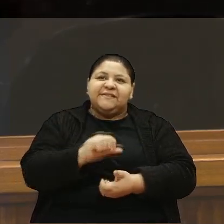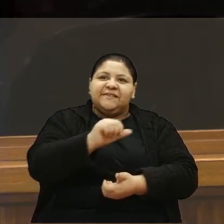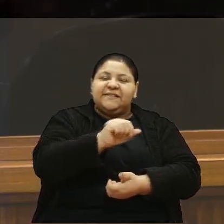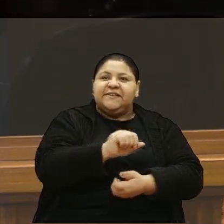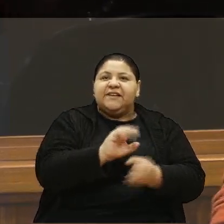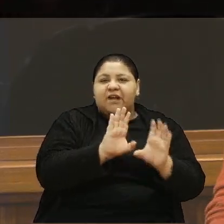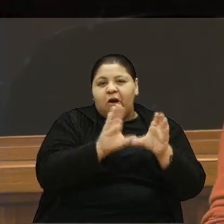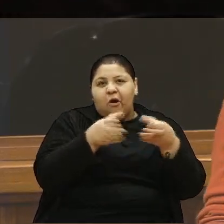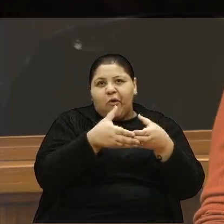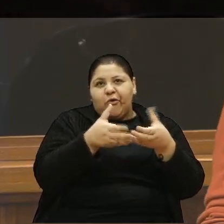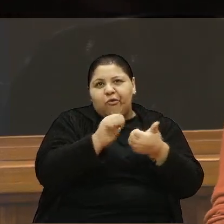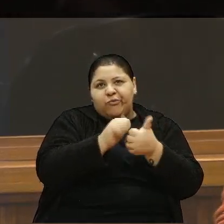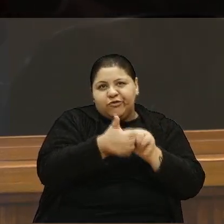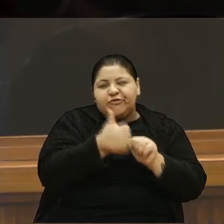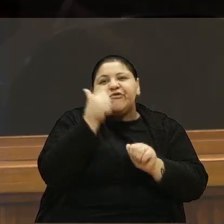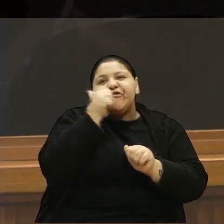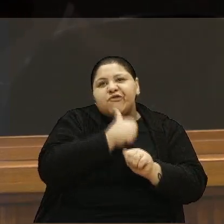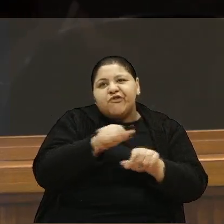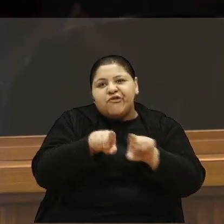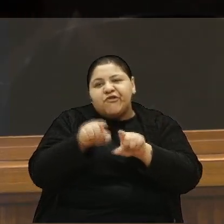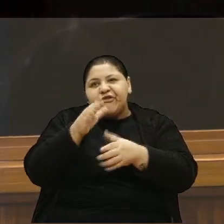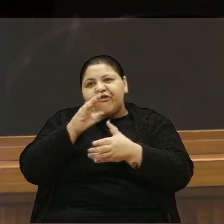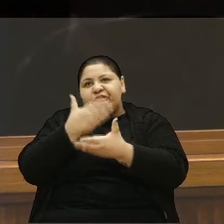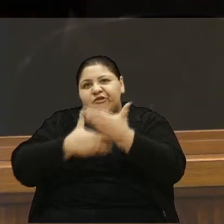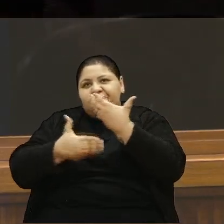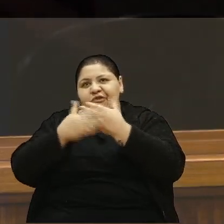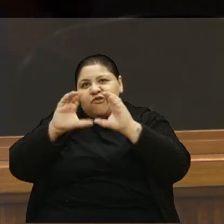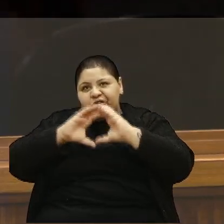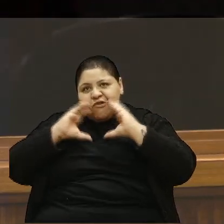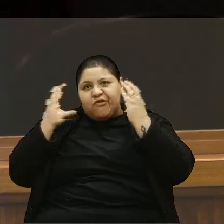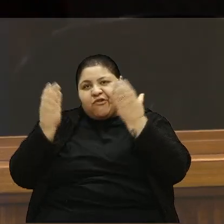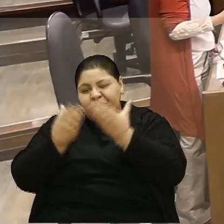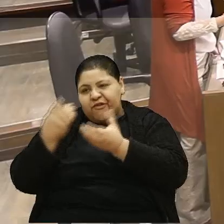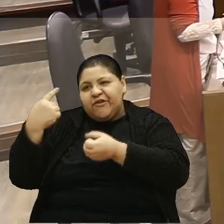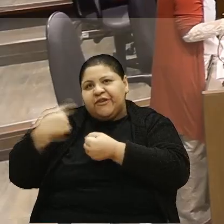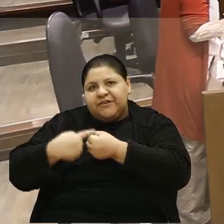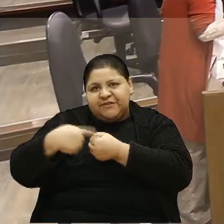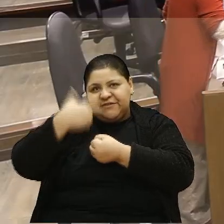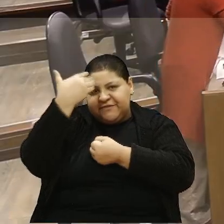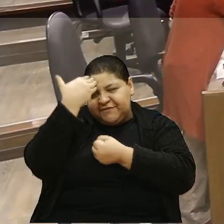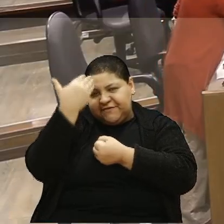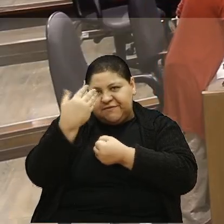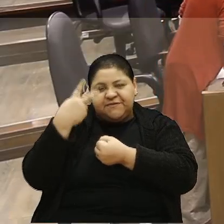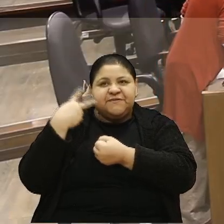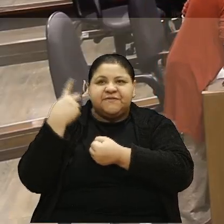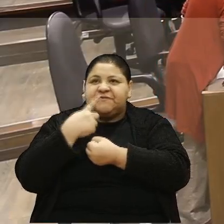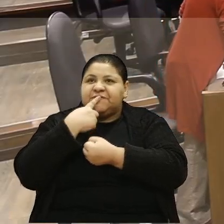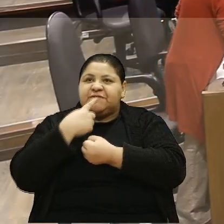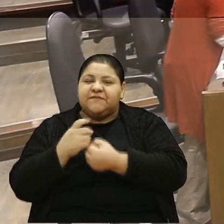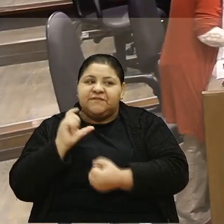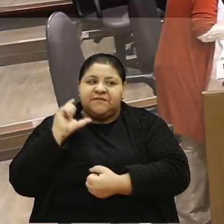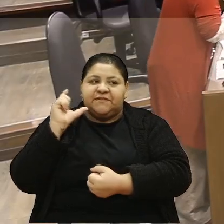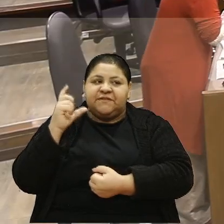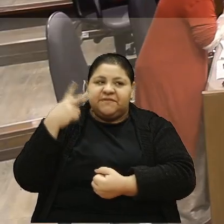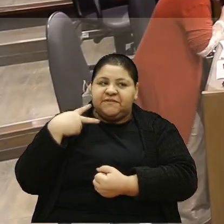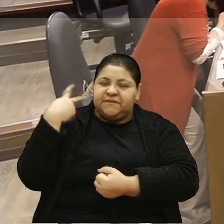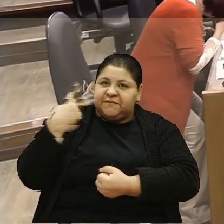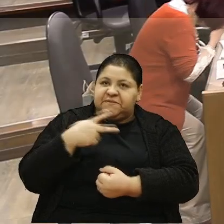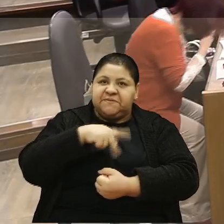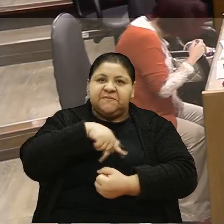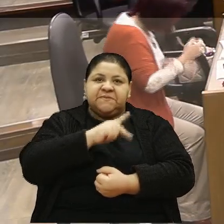Beltrão de Queiroz e a toda a comunidade do bairro, a nossa cidade. Obrigada. Obrigado, vereadora Rose. Com a palavra, vereador